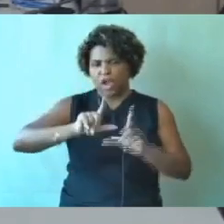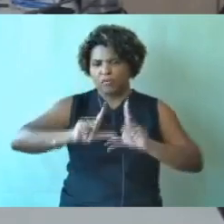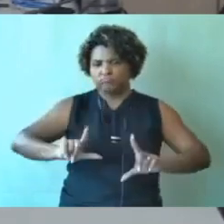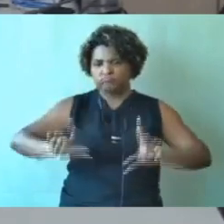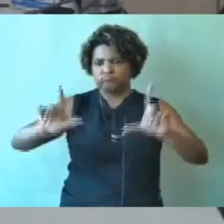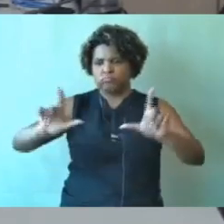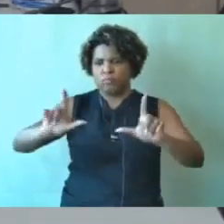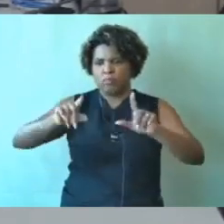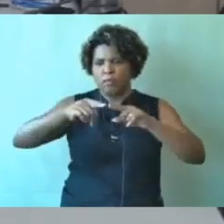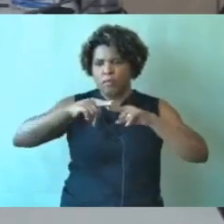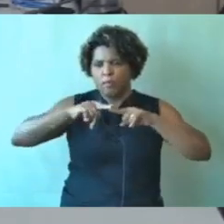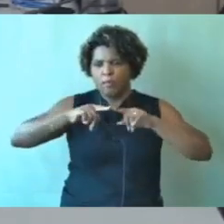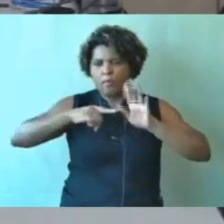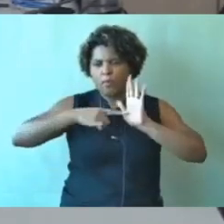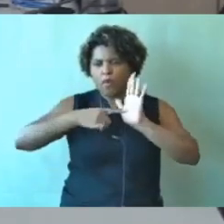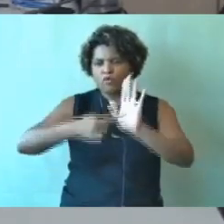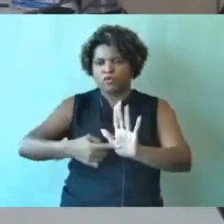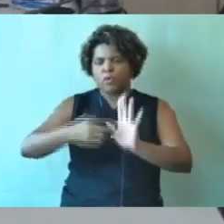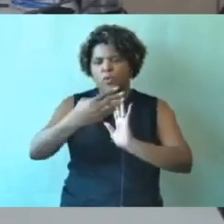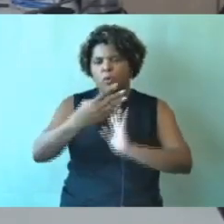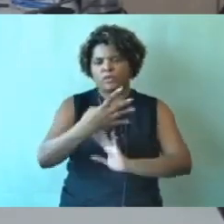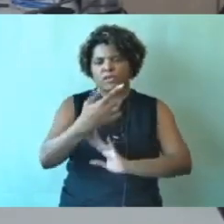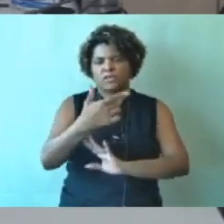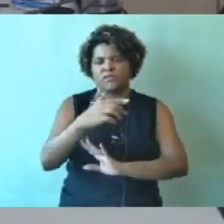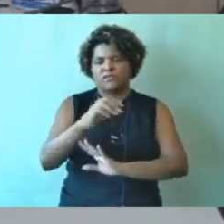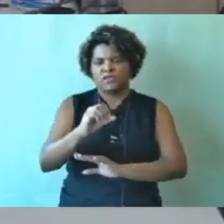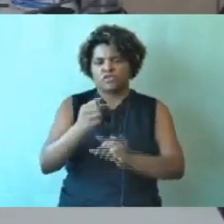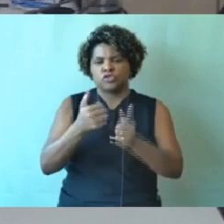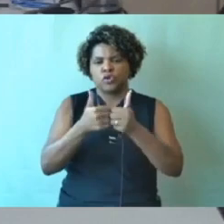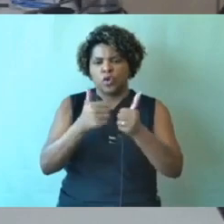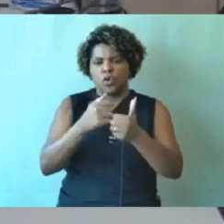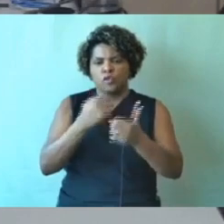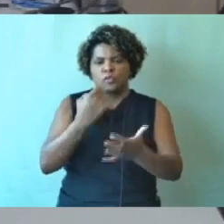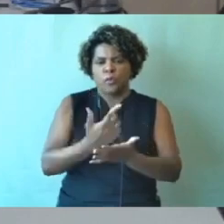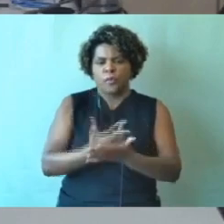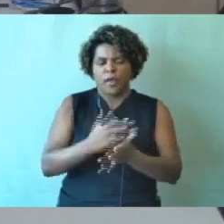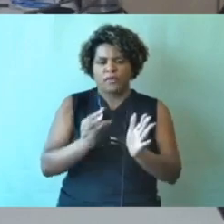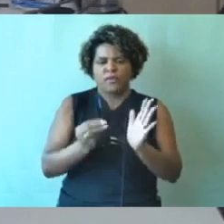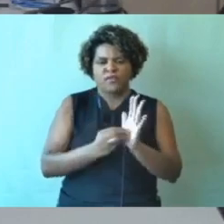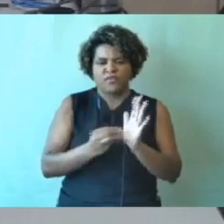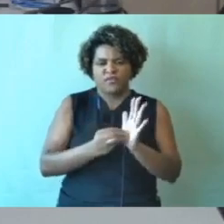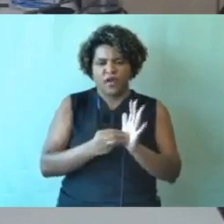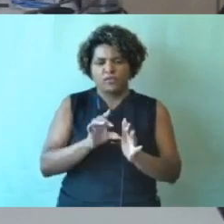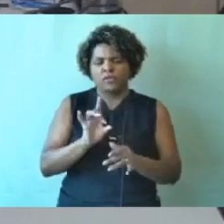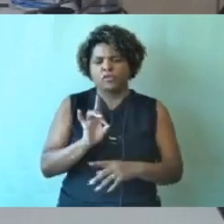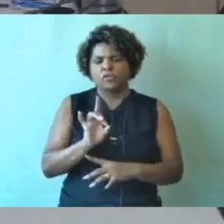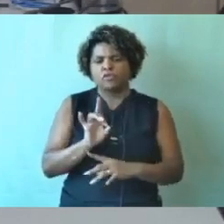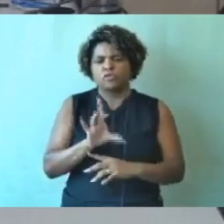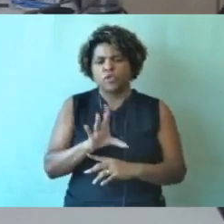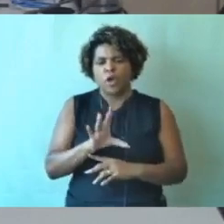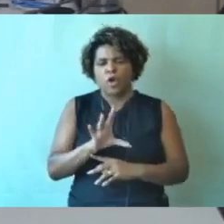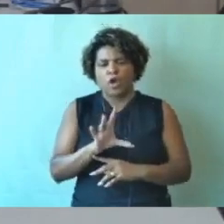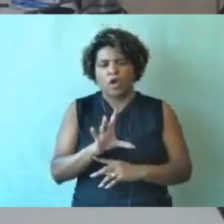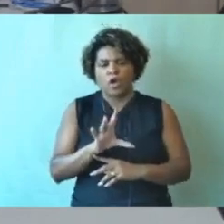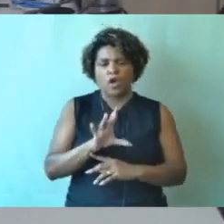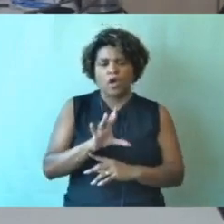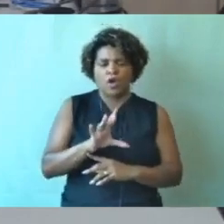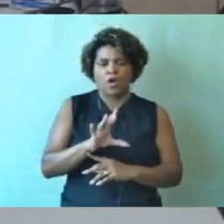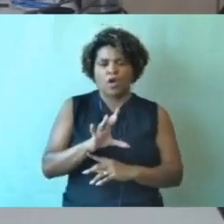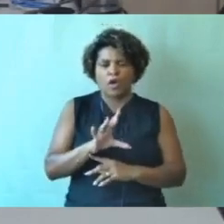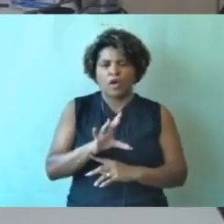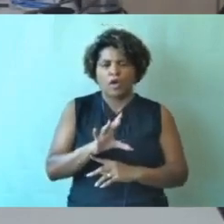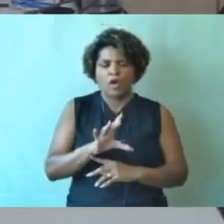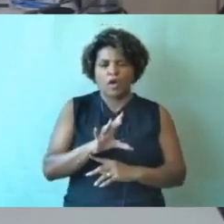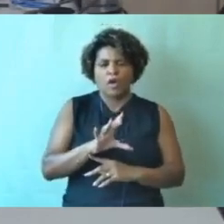comprados. Só faltam, basicamente, considerando que 2023 acabou, né? A gente tem